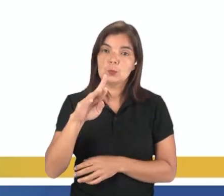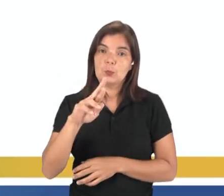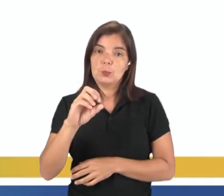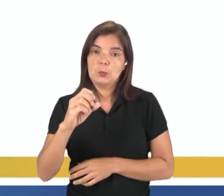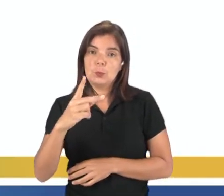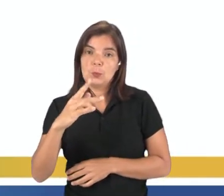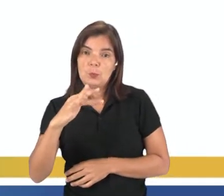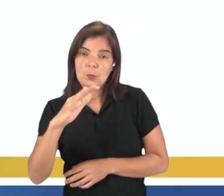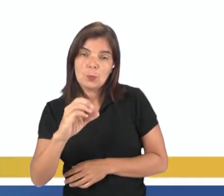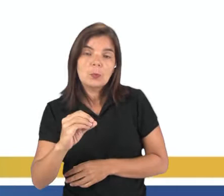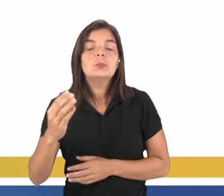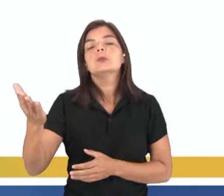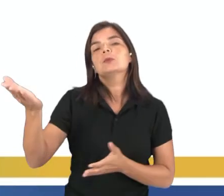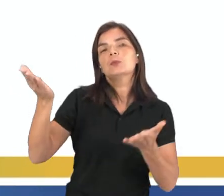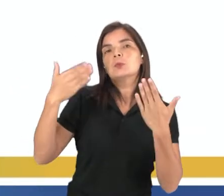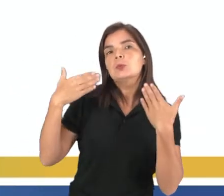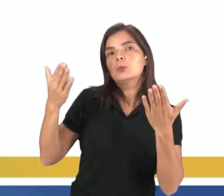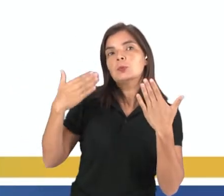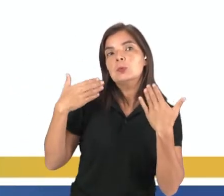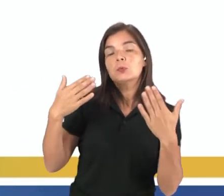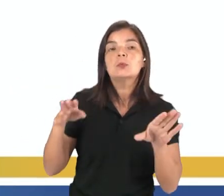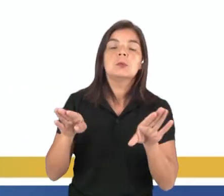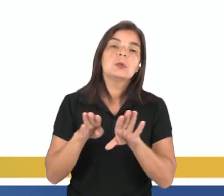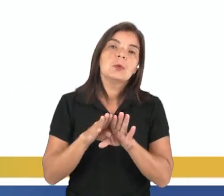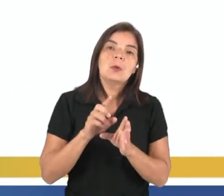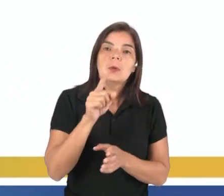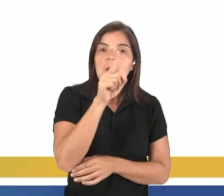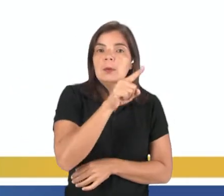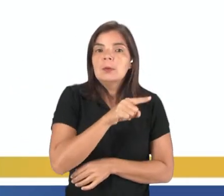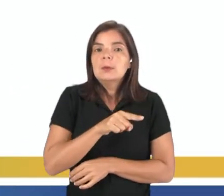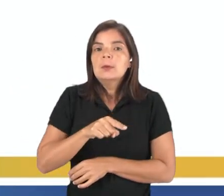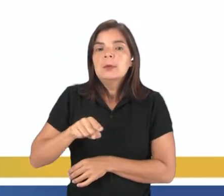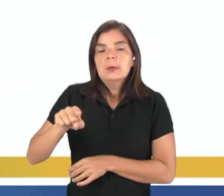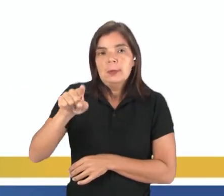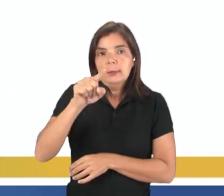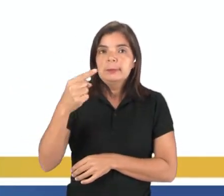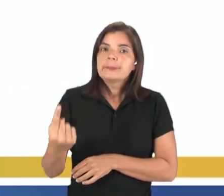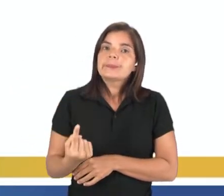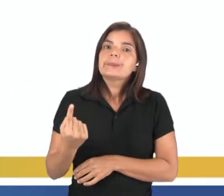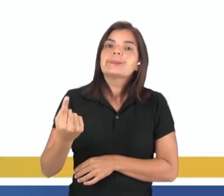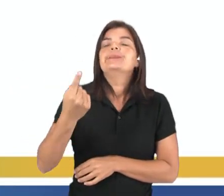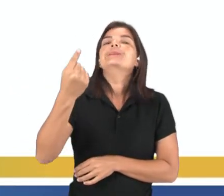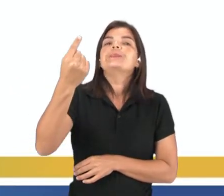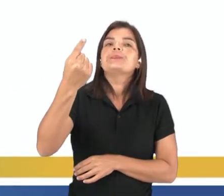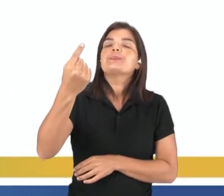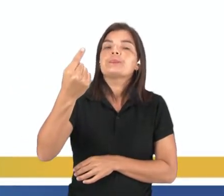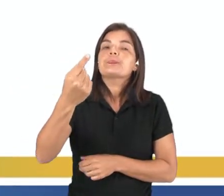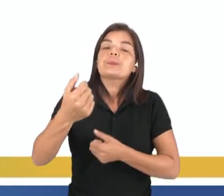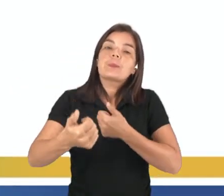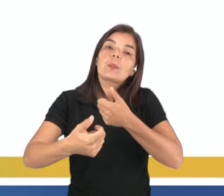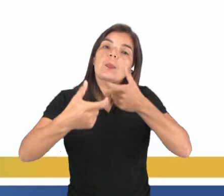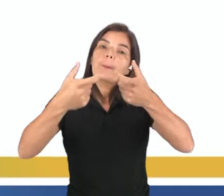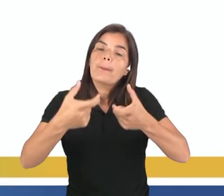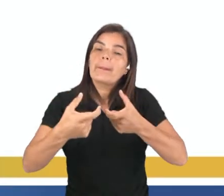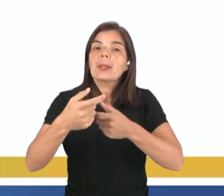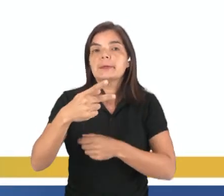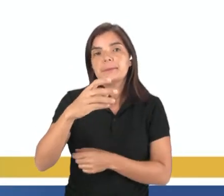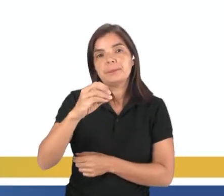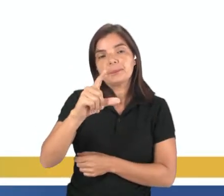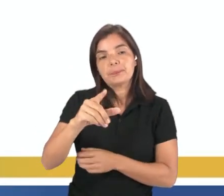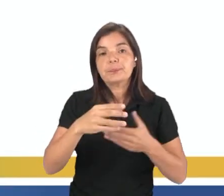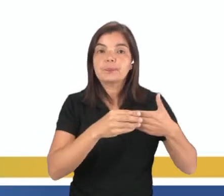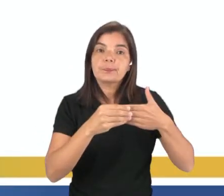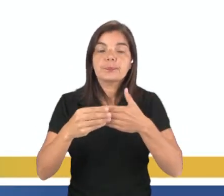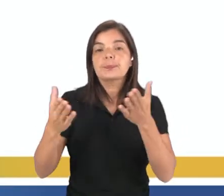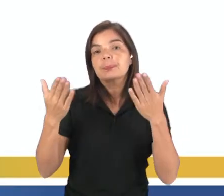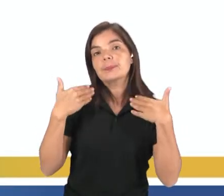da região tropical, desculpa, e elas caminham em altitudes maiores em direção aos polos, tá? Então elas levam calor